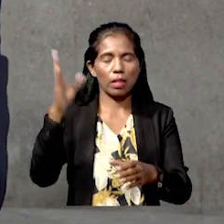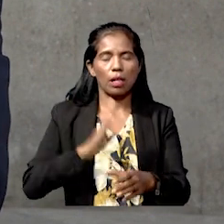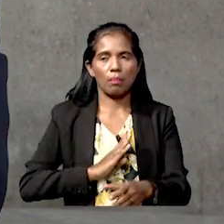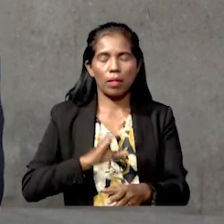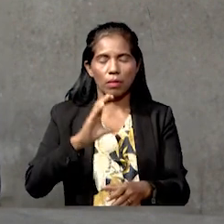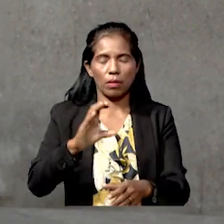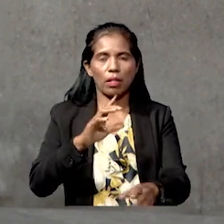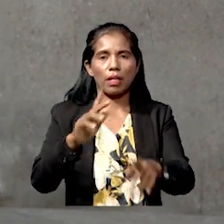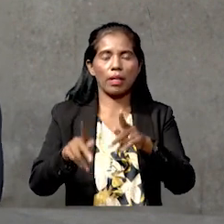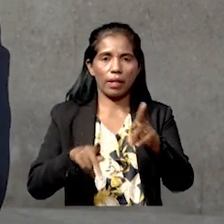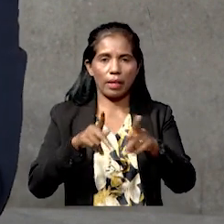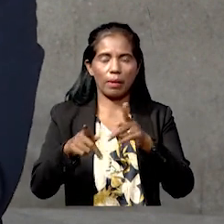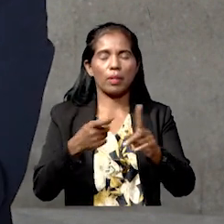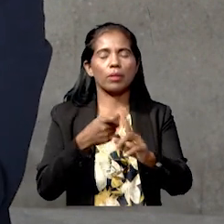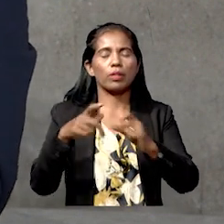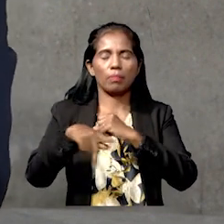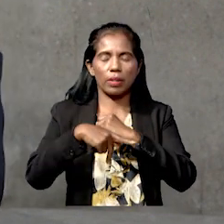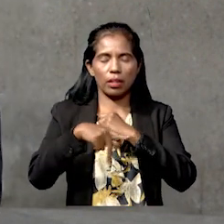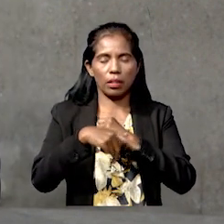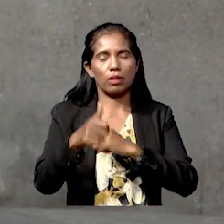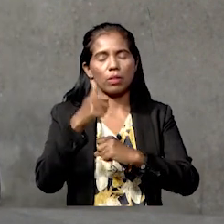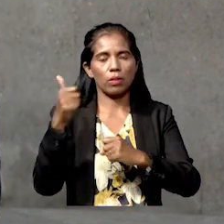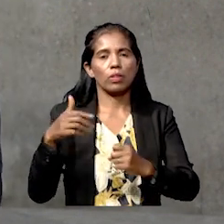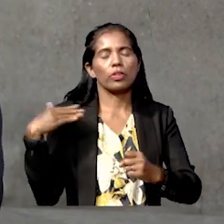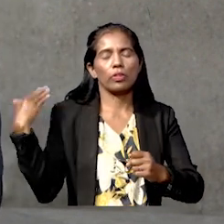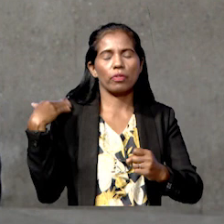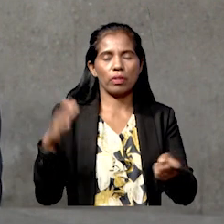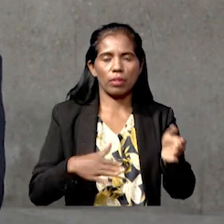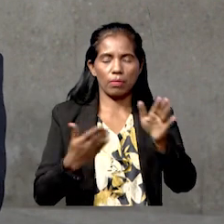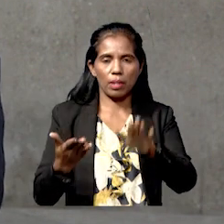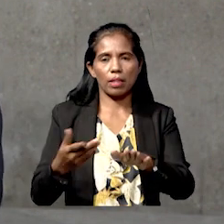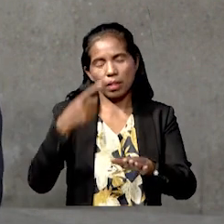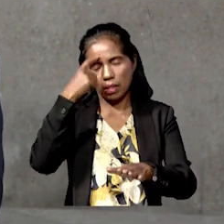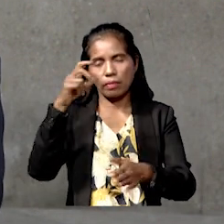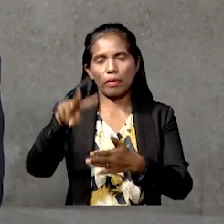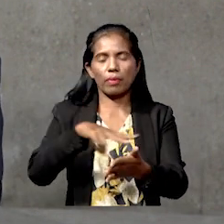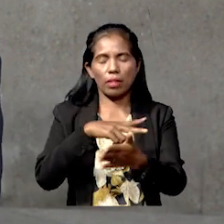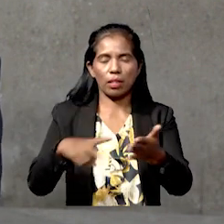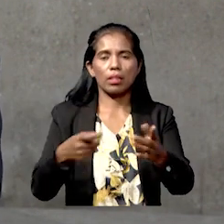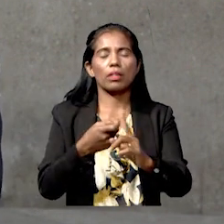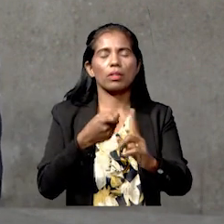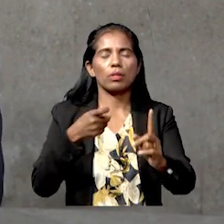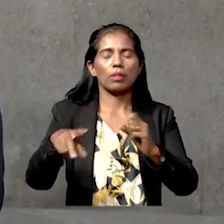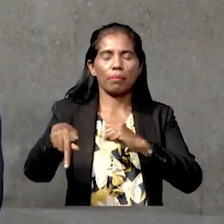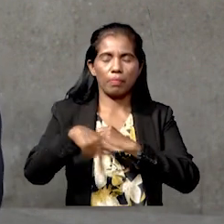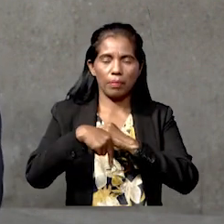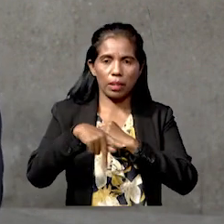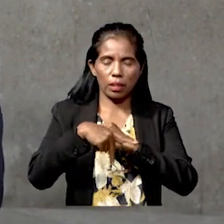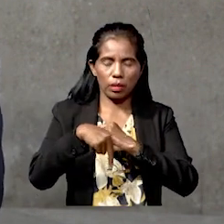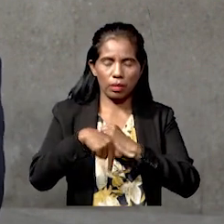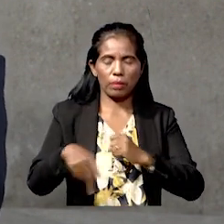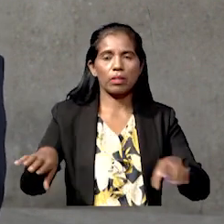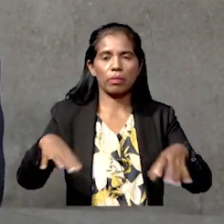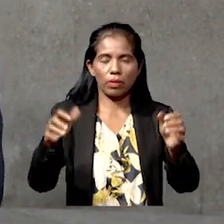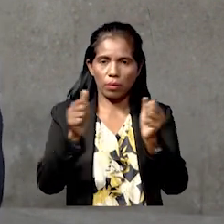elemento ponto ida jovem ida mate, uma violência mais se partido na ve, coligação o ponto o